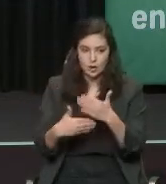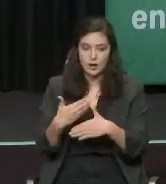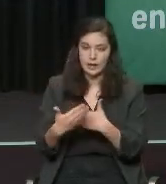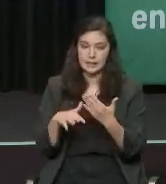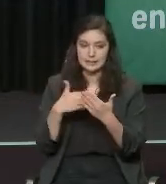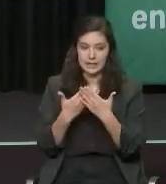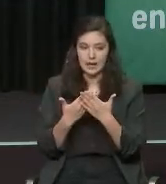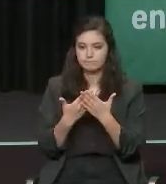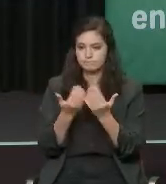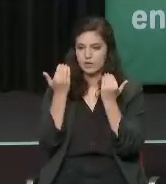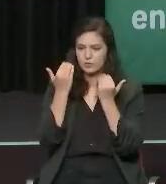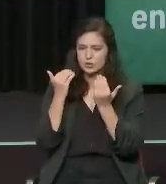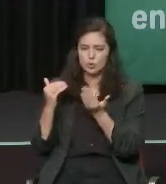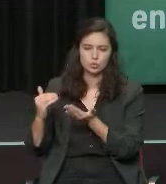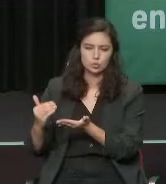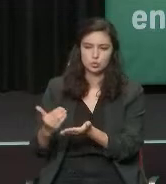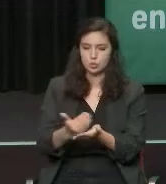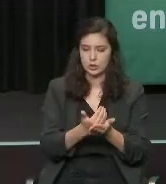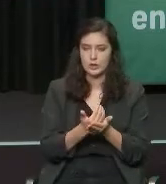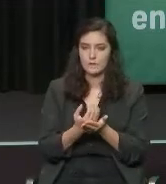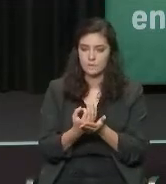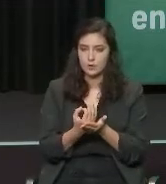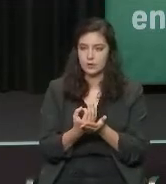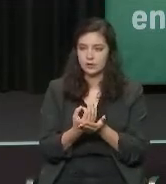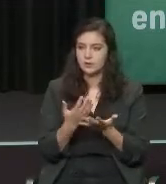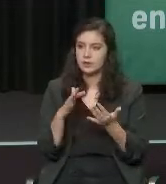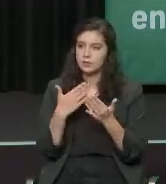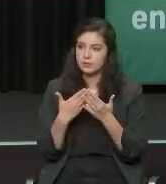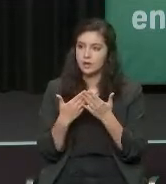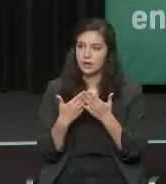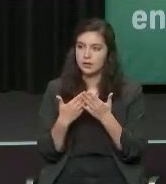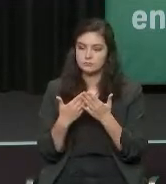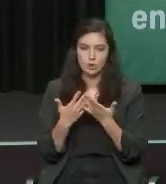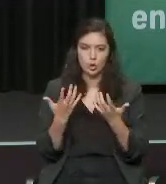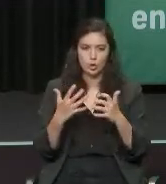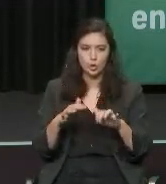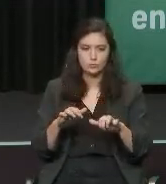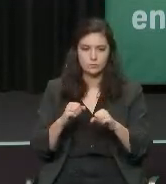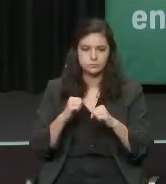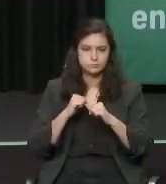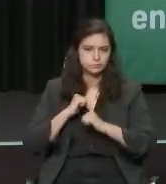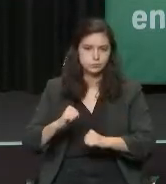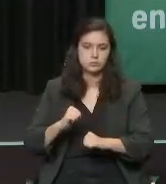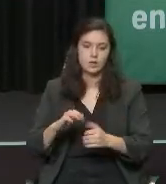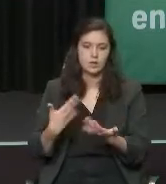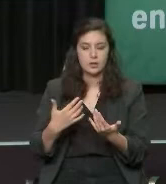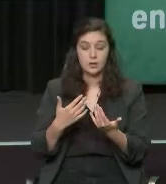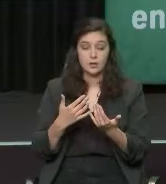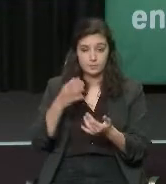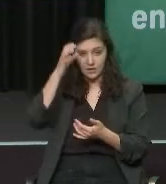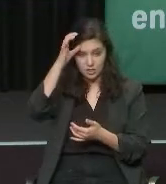compreender melhor o futuro e combinar toda esta informação de que dispomos com estes instrumentos poderosos como